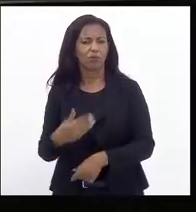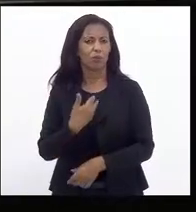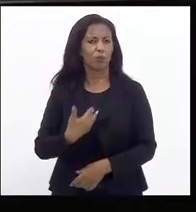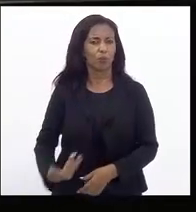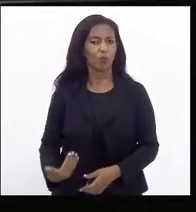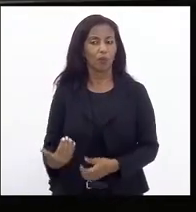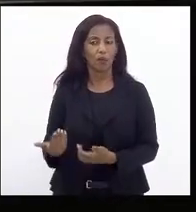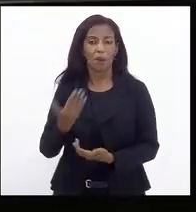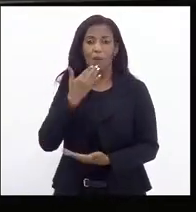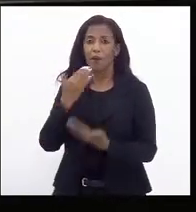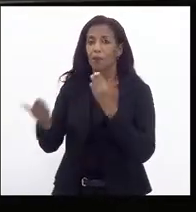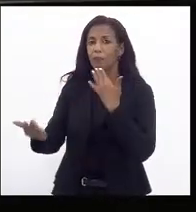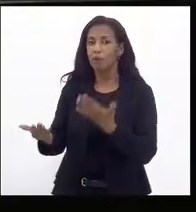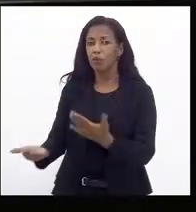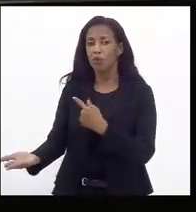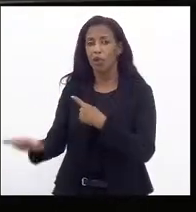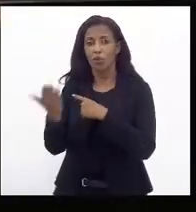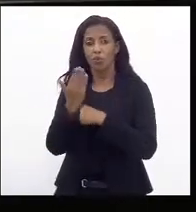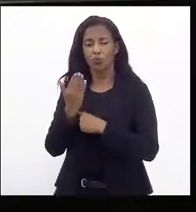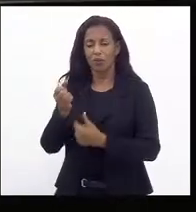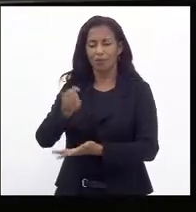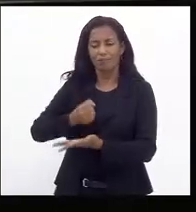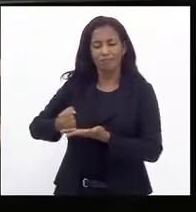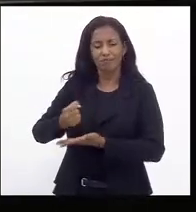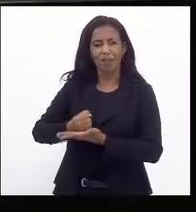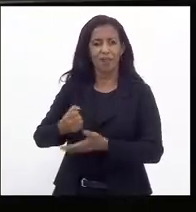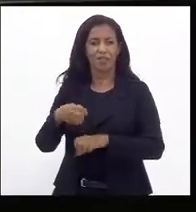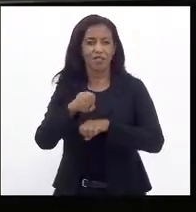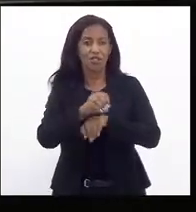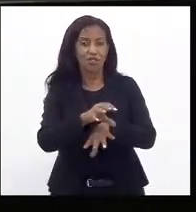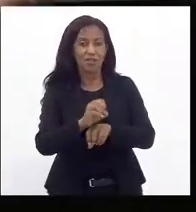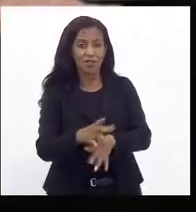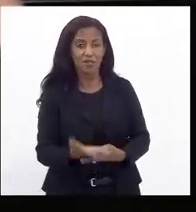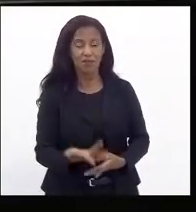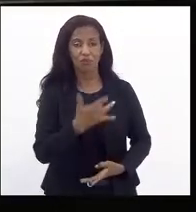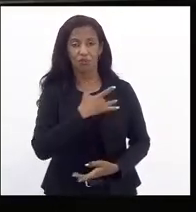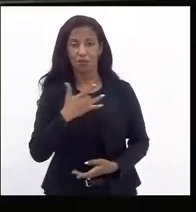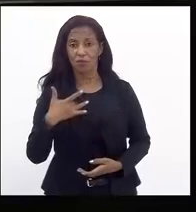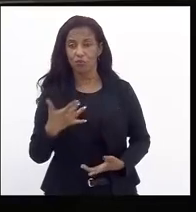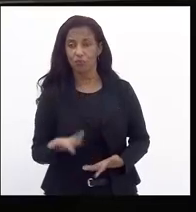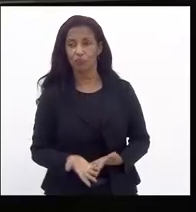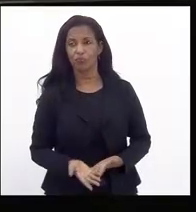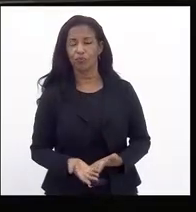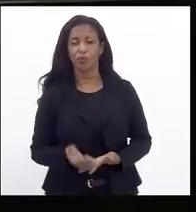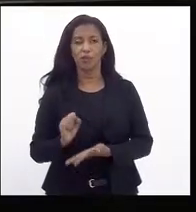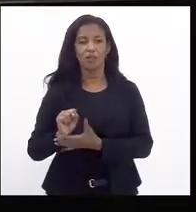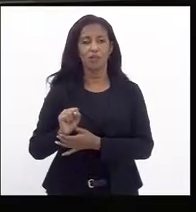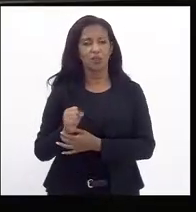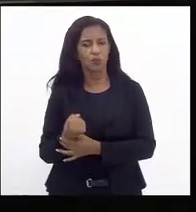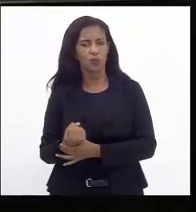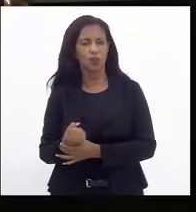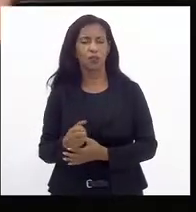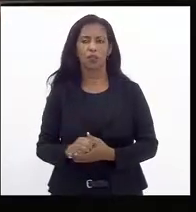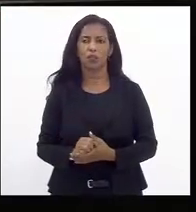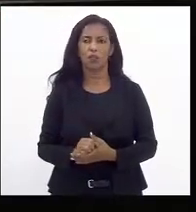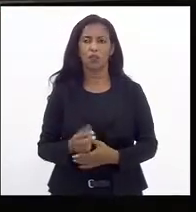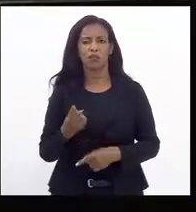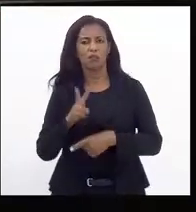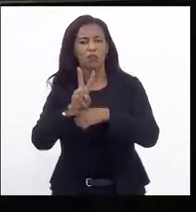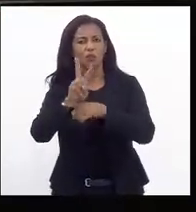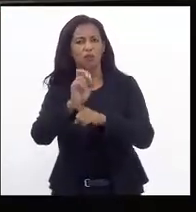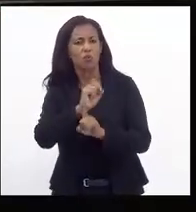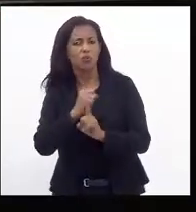para suprir as suas necessidades básicas de educação saúde segurança da